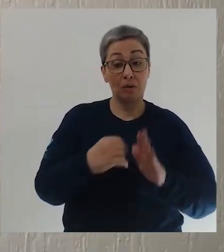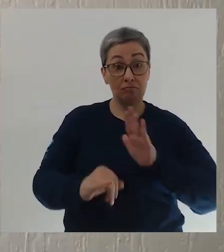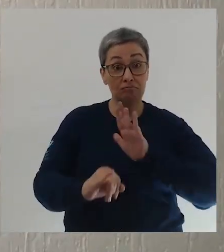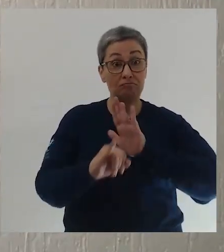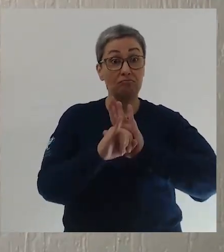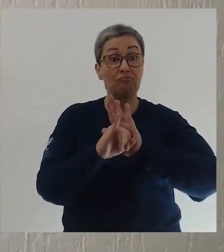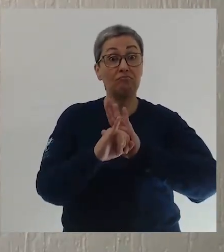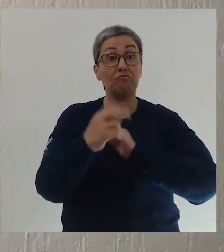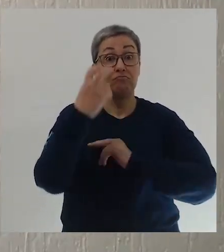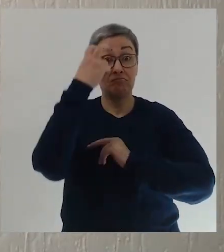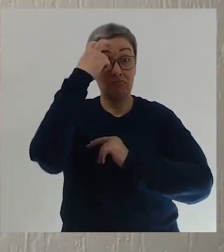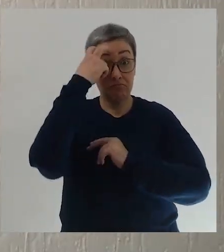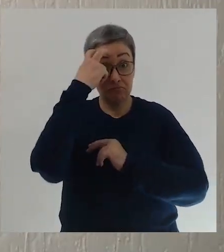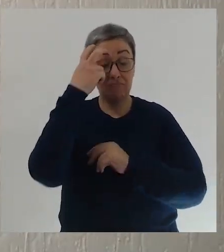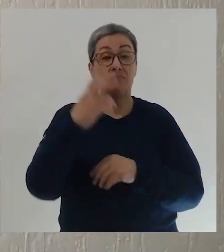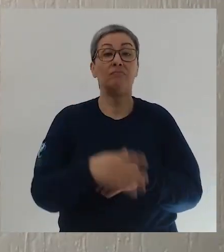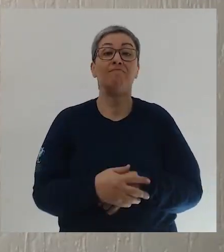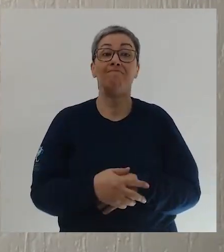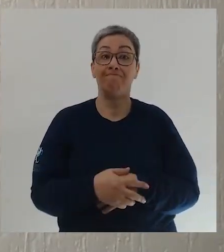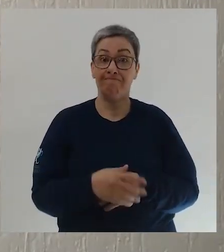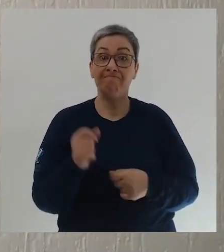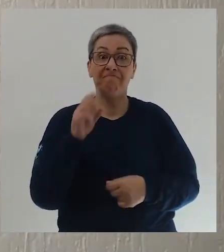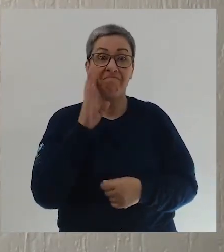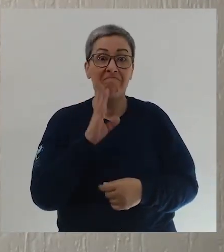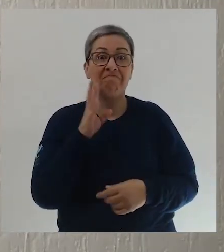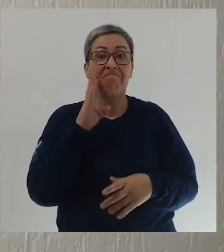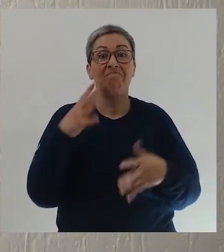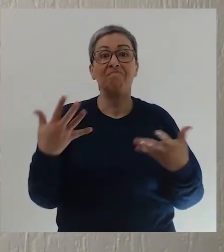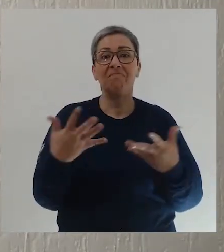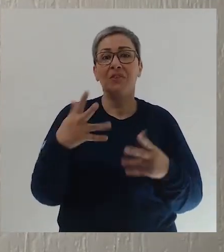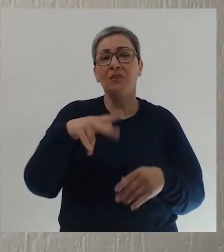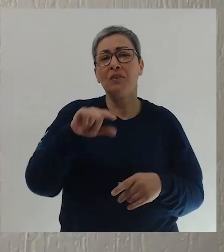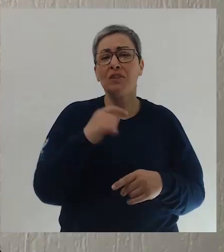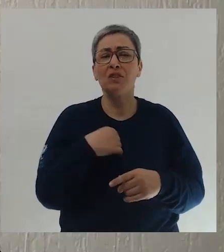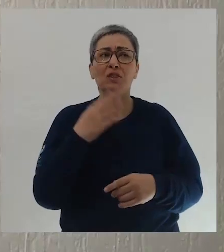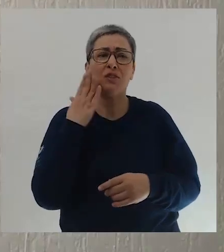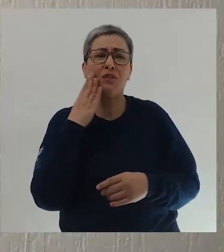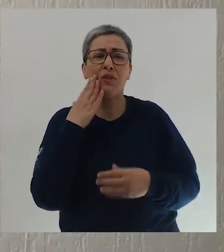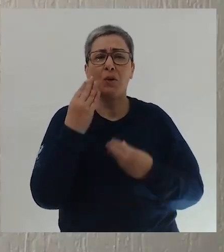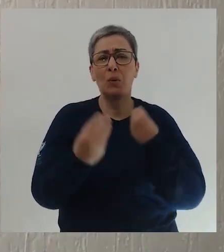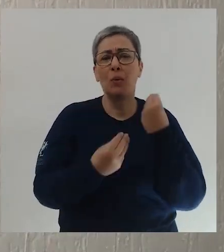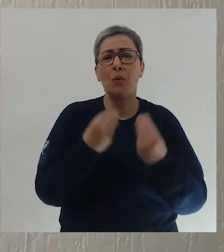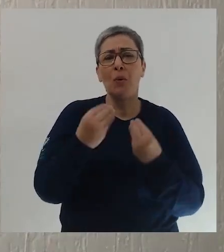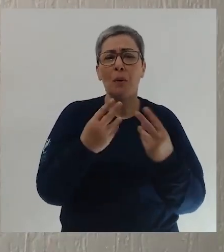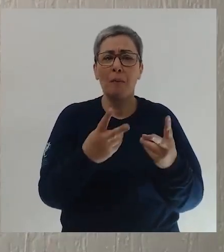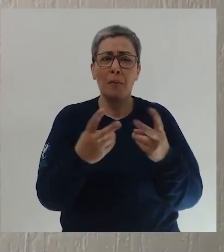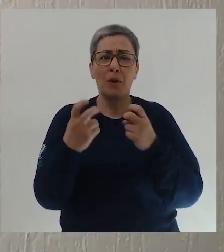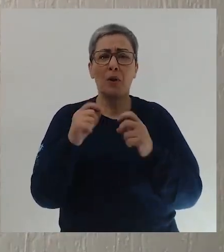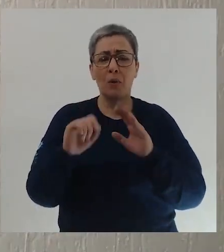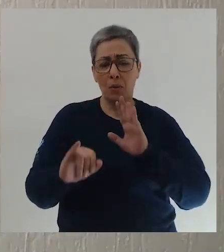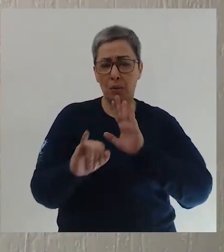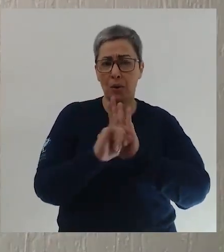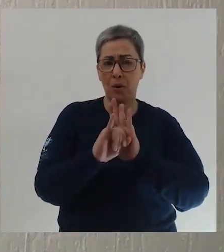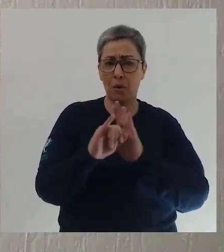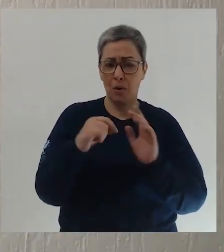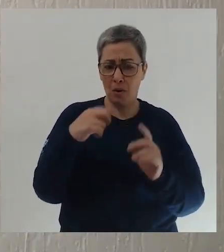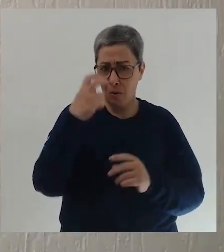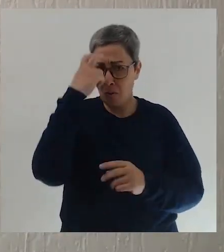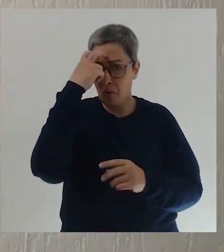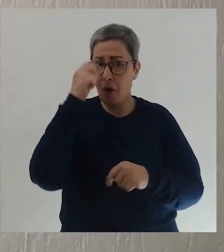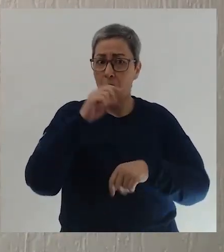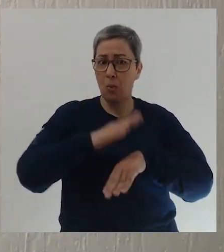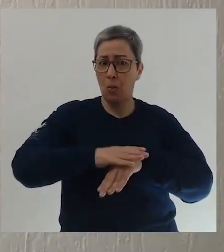a nossa identidade cultural. Legal, né? A gente já viu, né, como a nossa